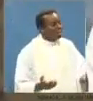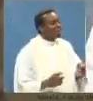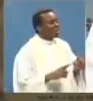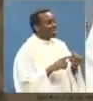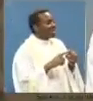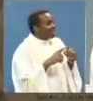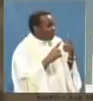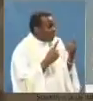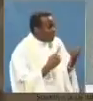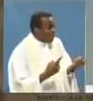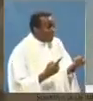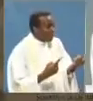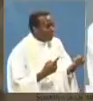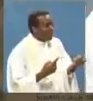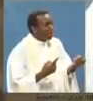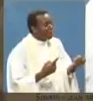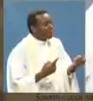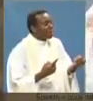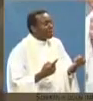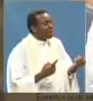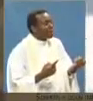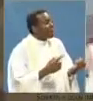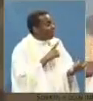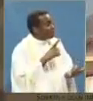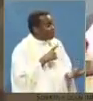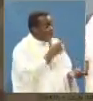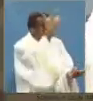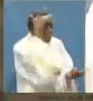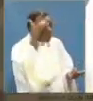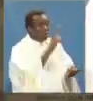E sabe o que é engraçado? Até pessoas de comunidade não fazem isso.